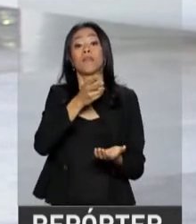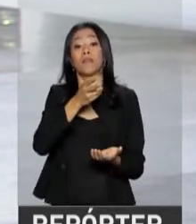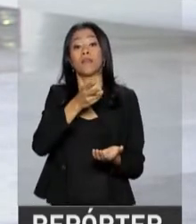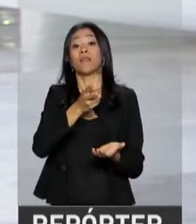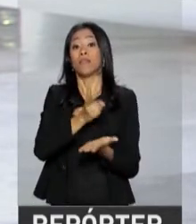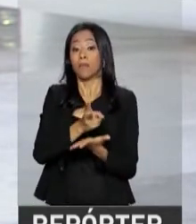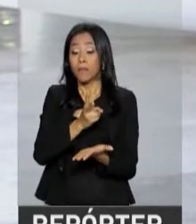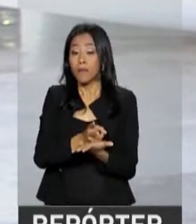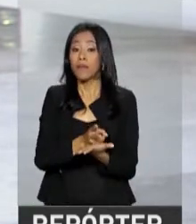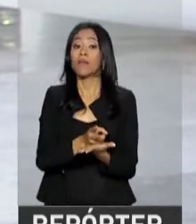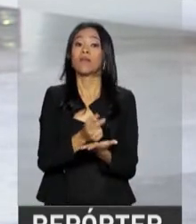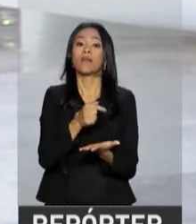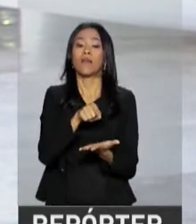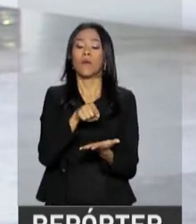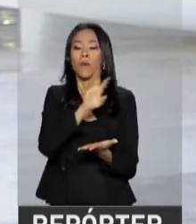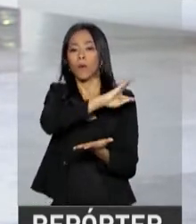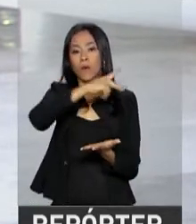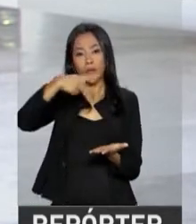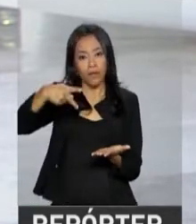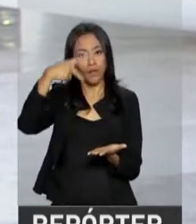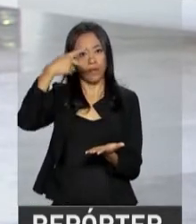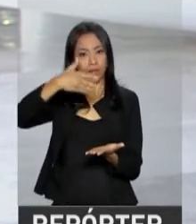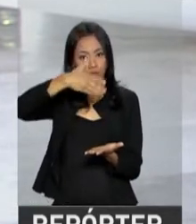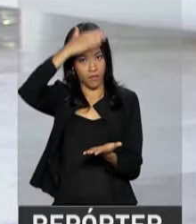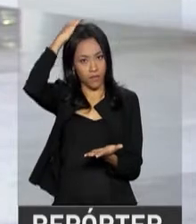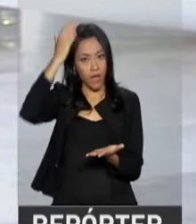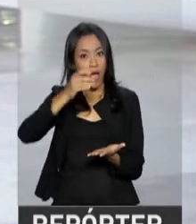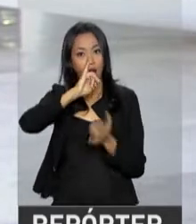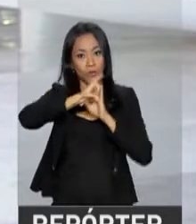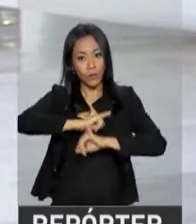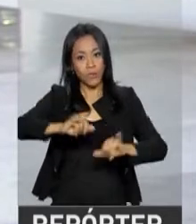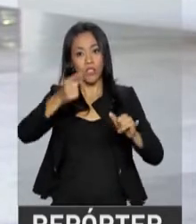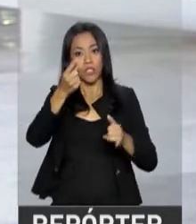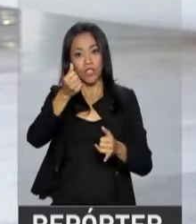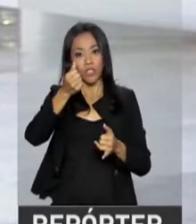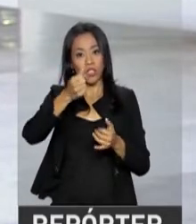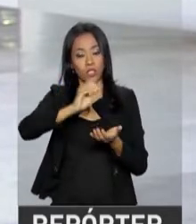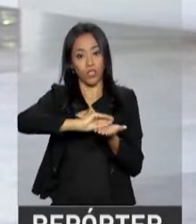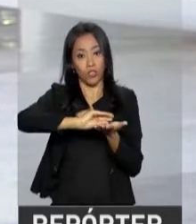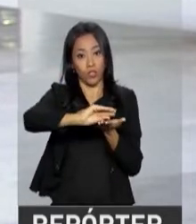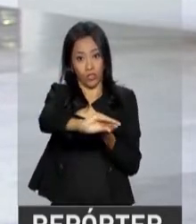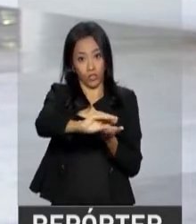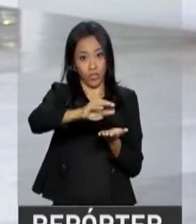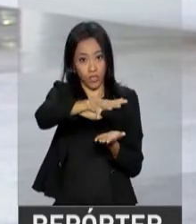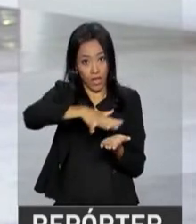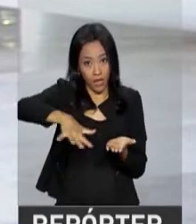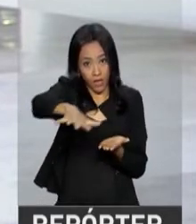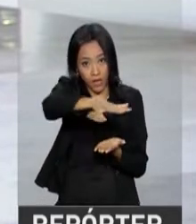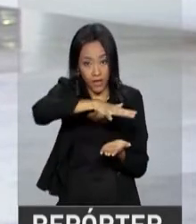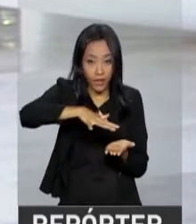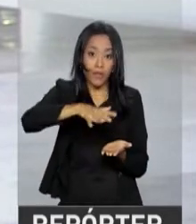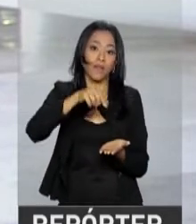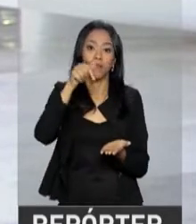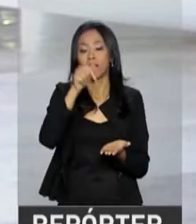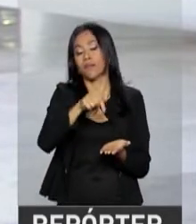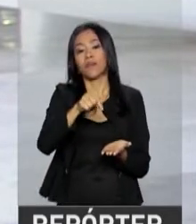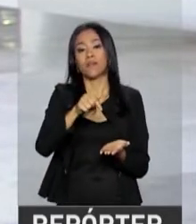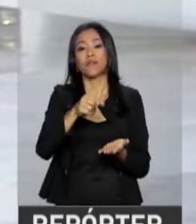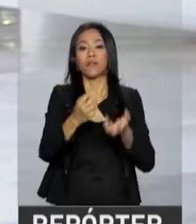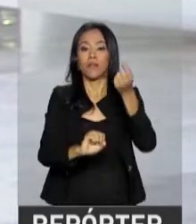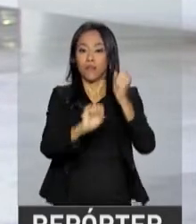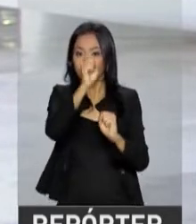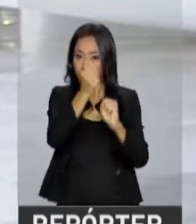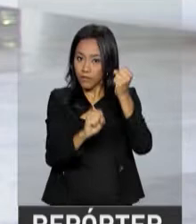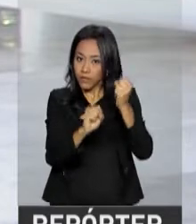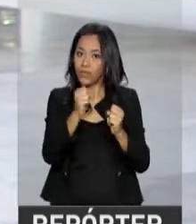o presidente Michel Temer anuncia novos investimentos para a fábrica de hemoderivados da Hemobras e